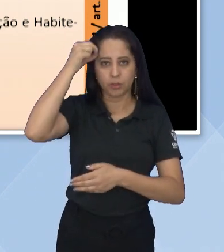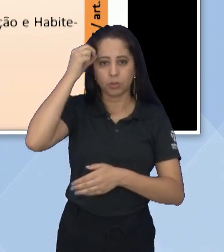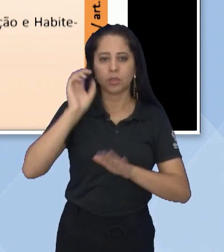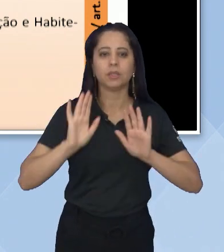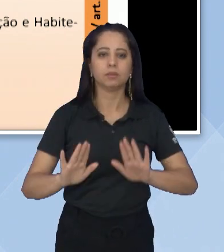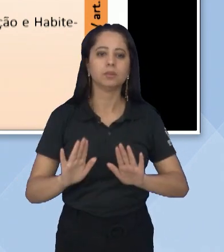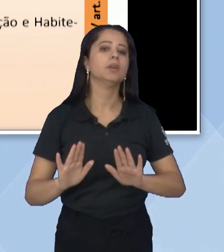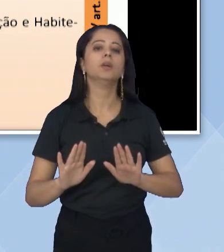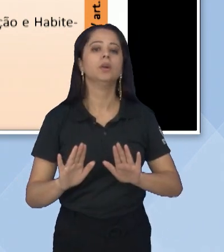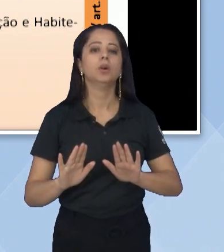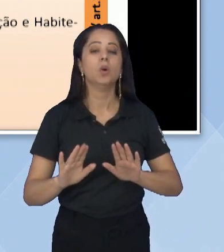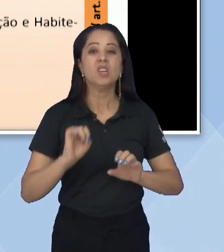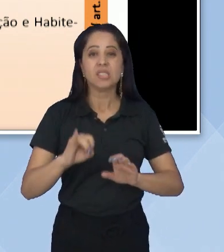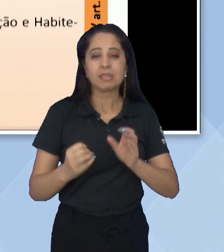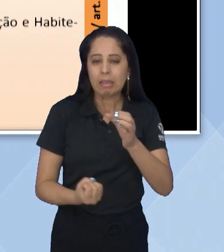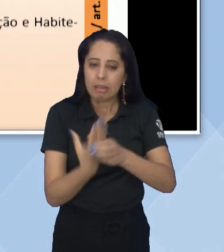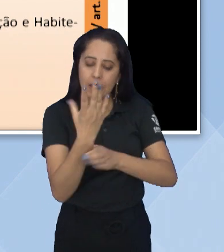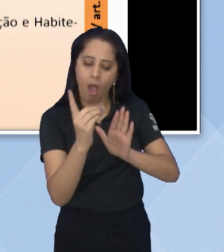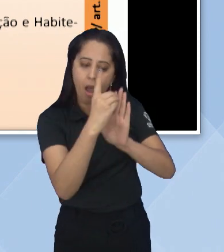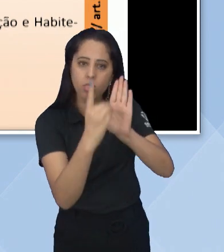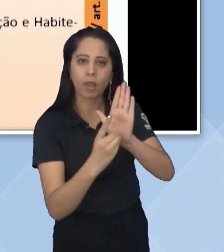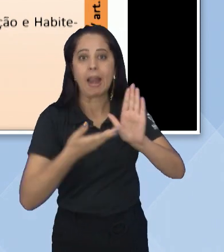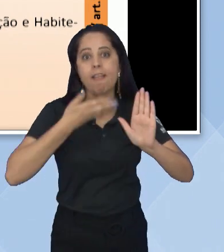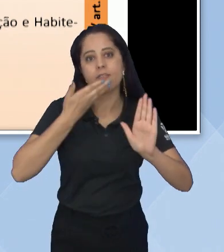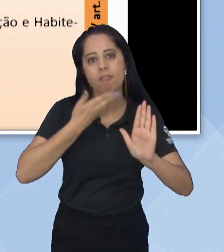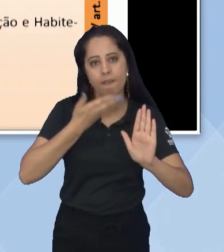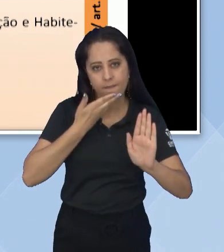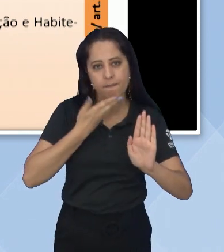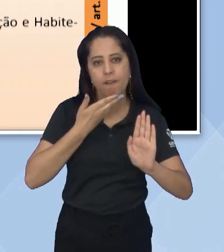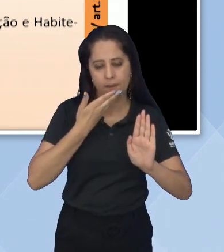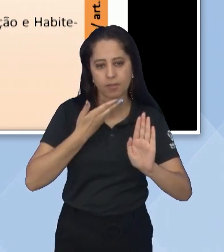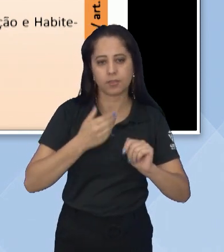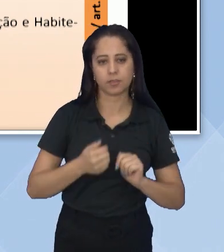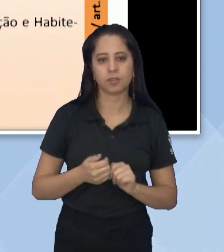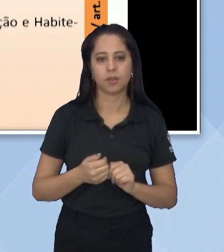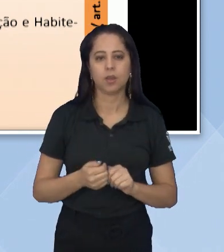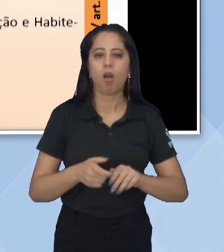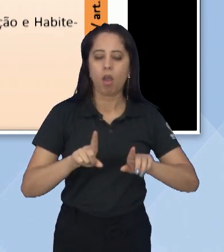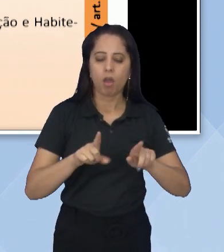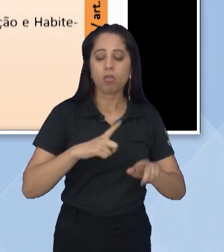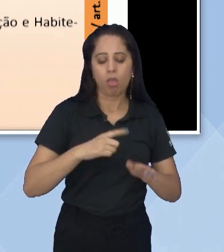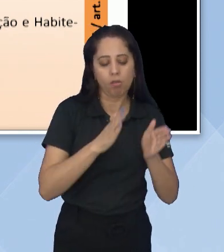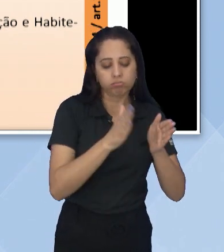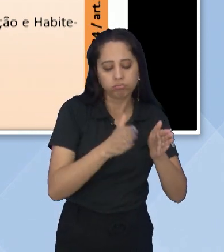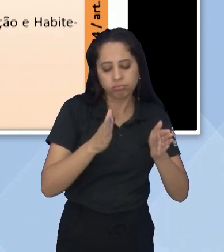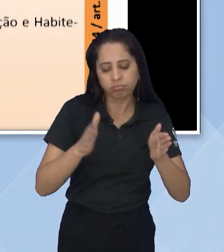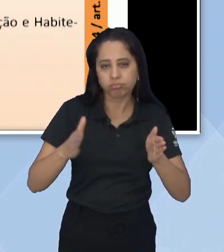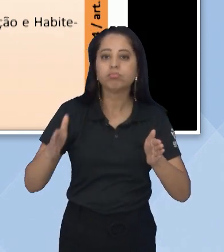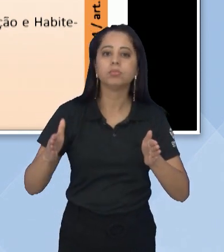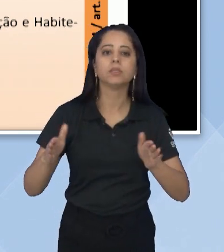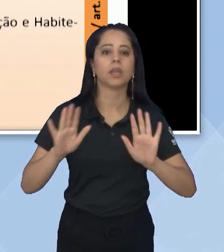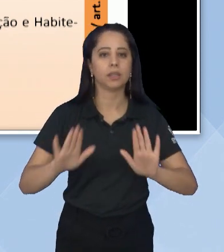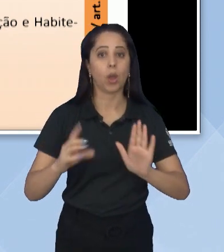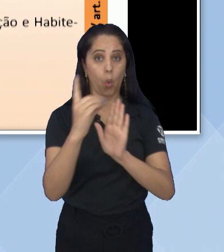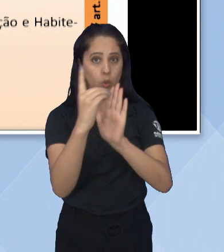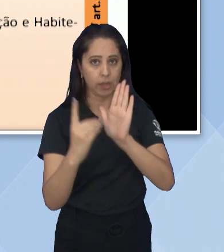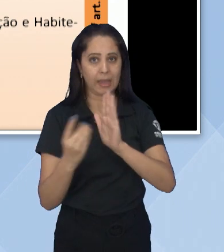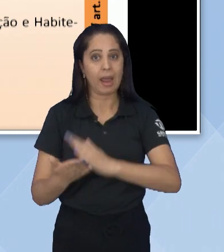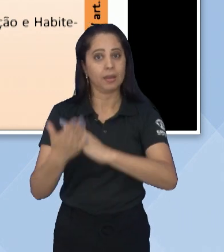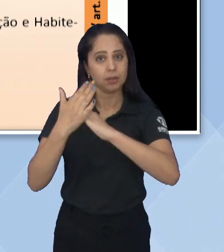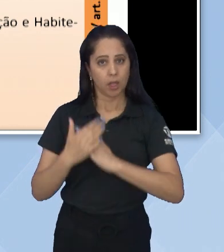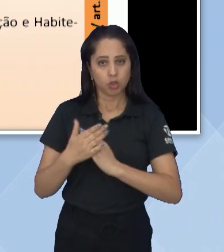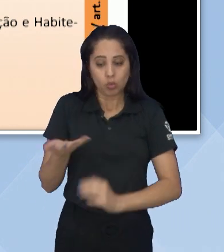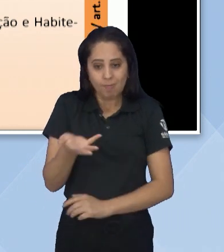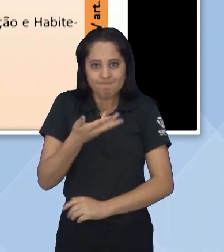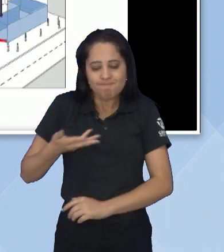estar no âmbito do Decreto que é mais fácil que não compromete a qualidade da cidade mas são procedimentos que a gente tem que fazer então o decreto nos ajude